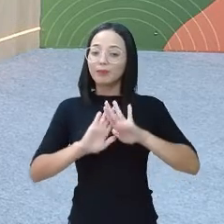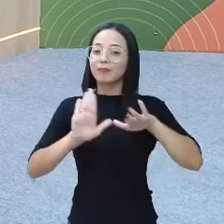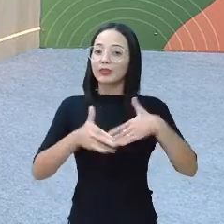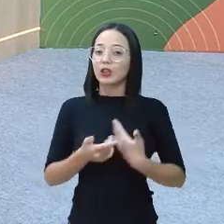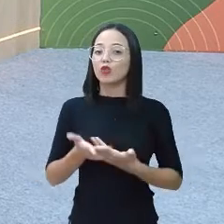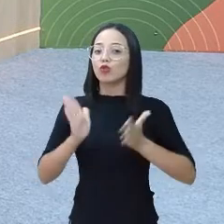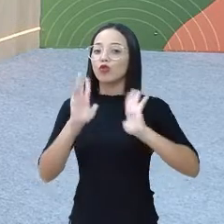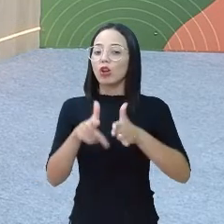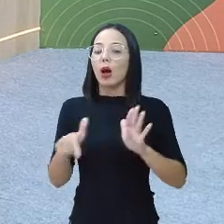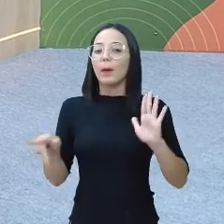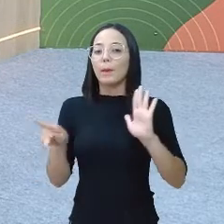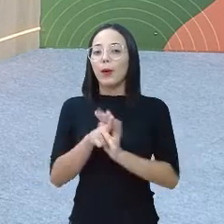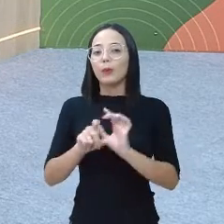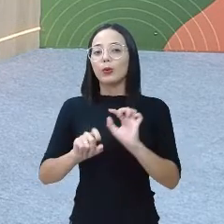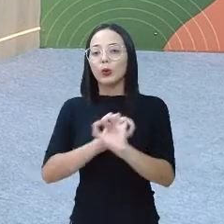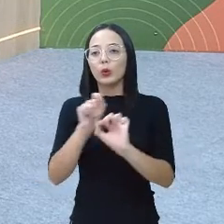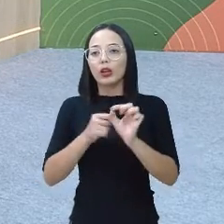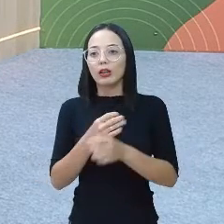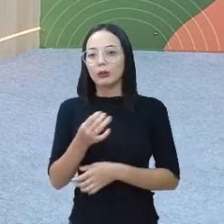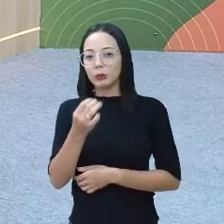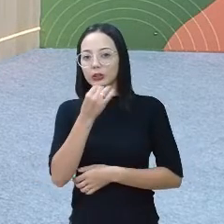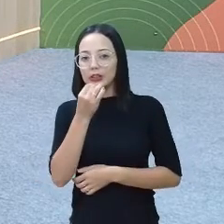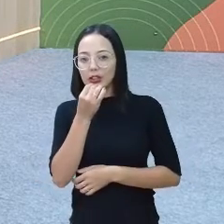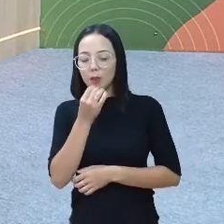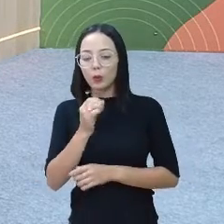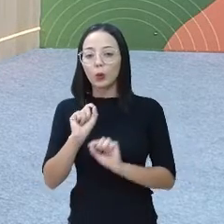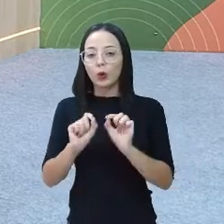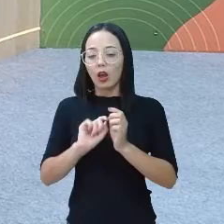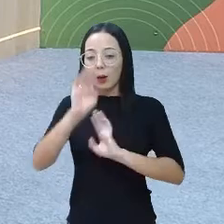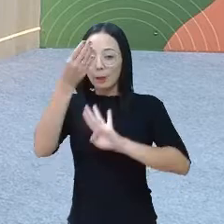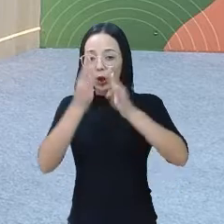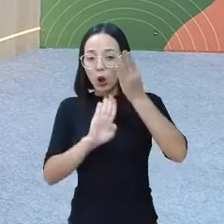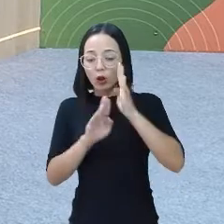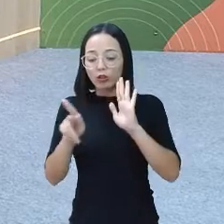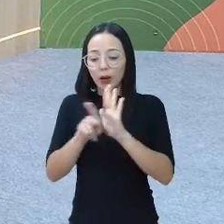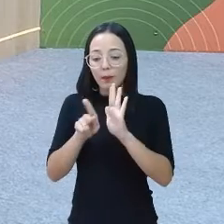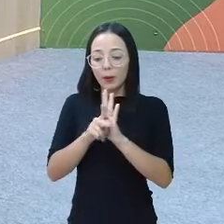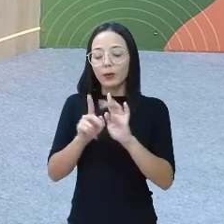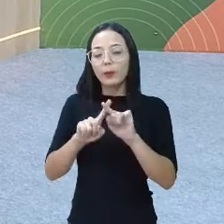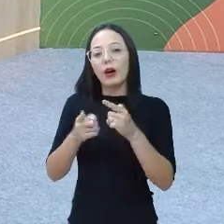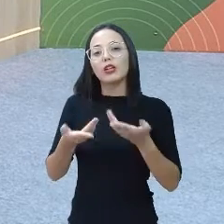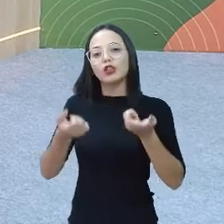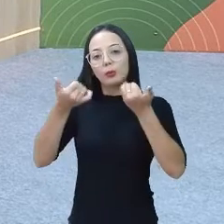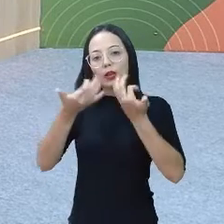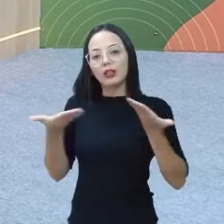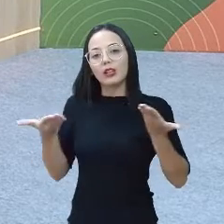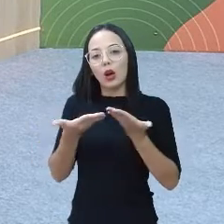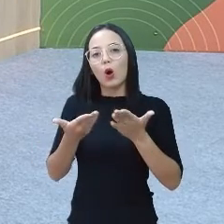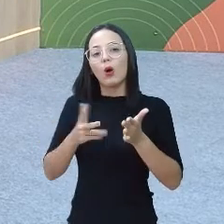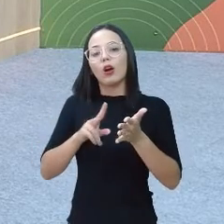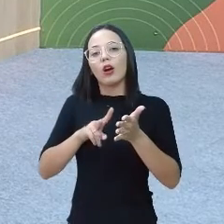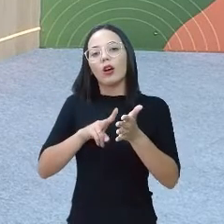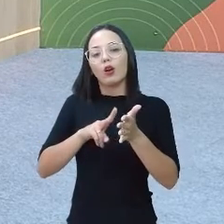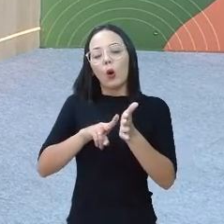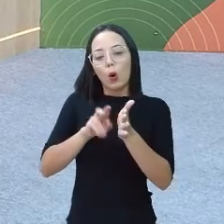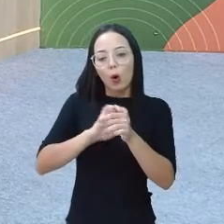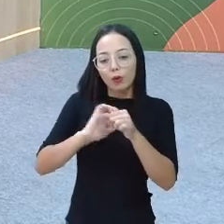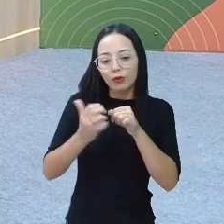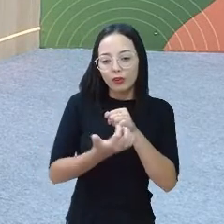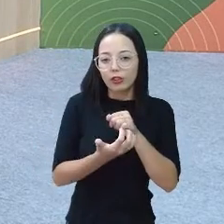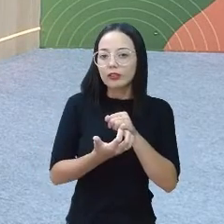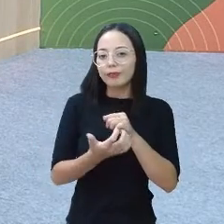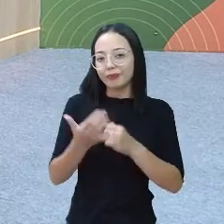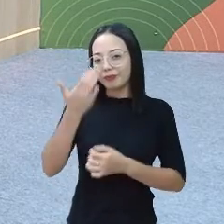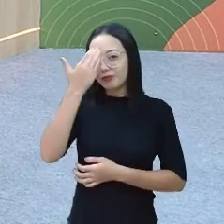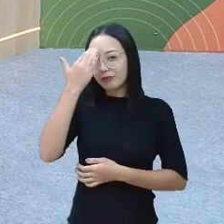um elemento, né, da chamada guerra biológica. Inclusive, voltando à questão da Covid,